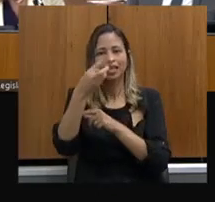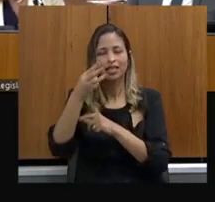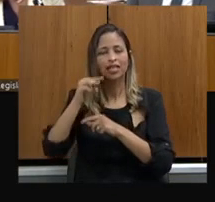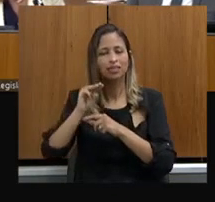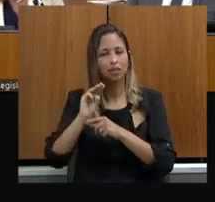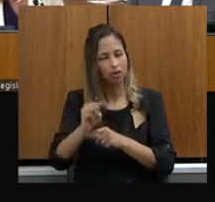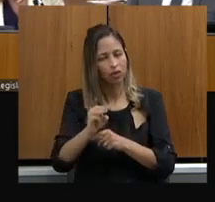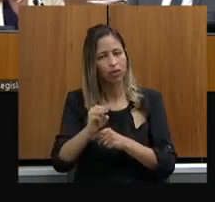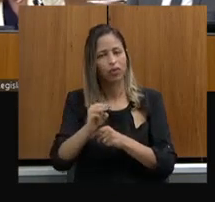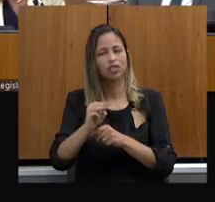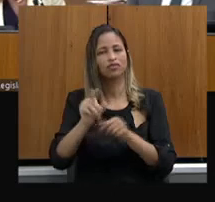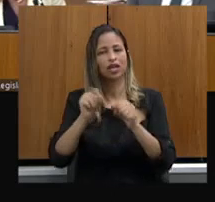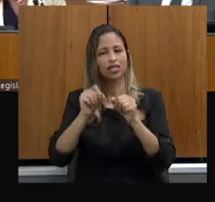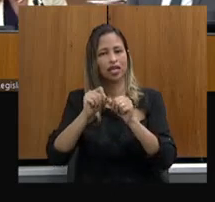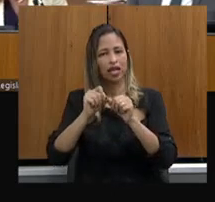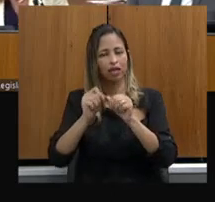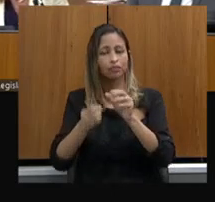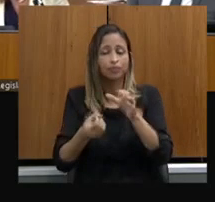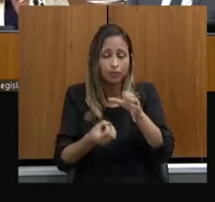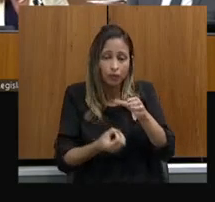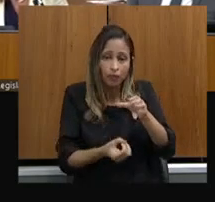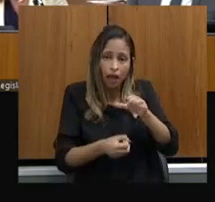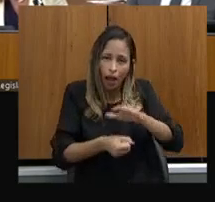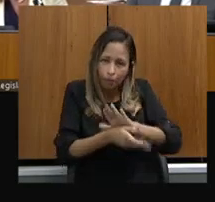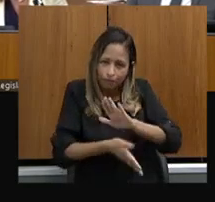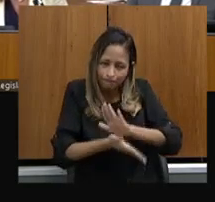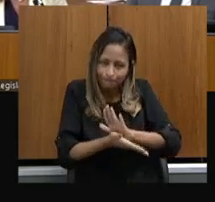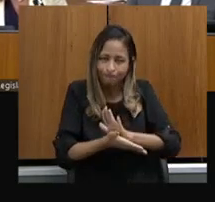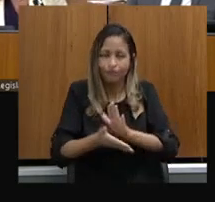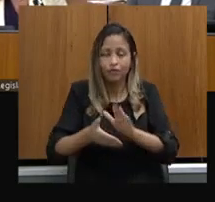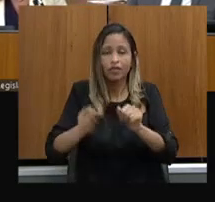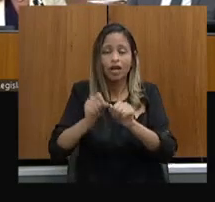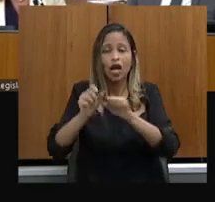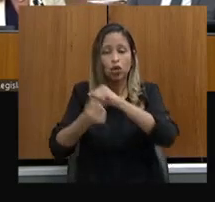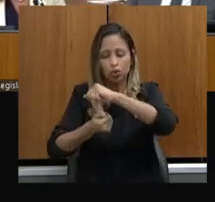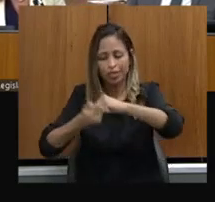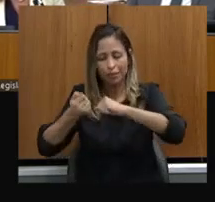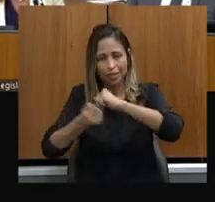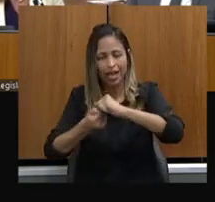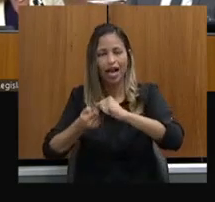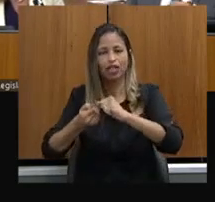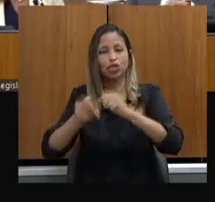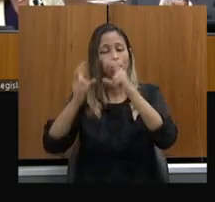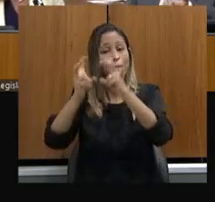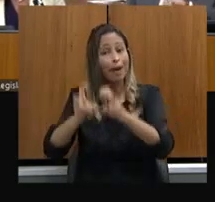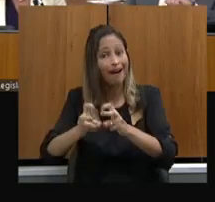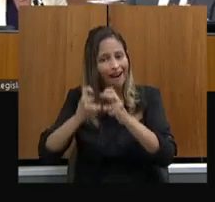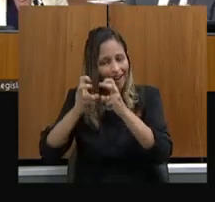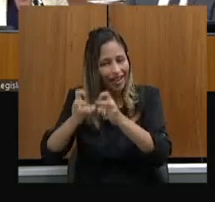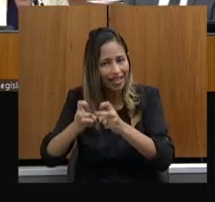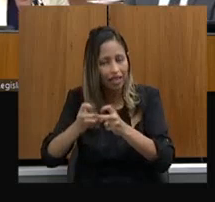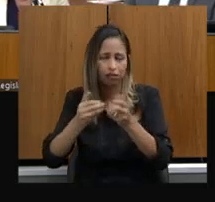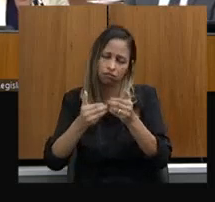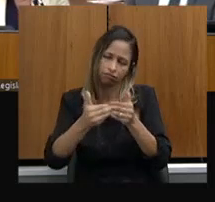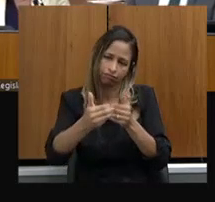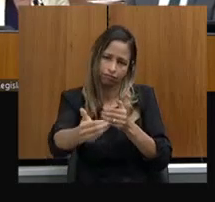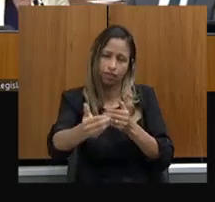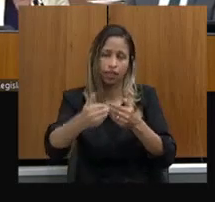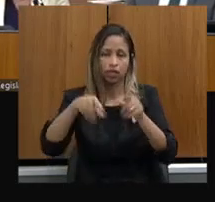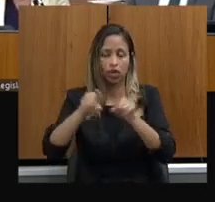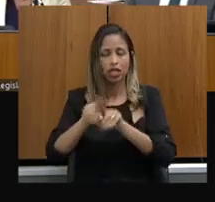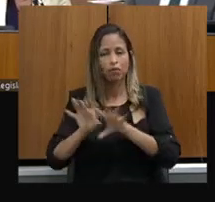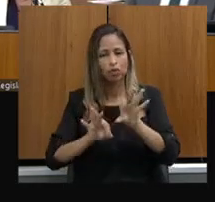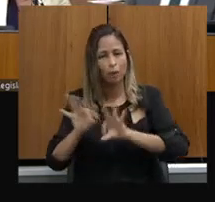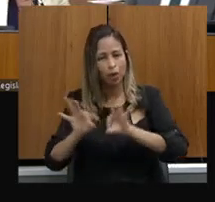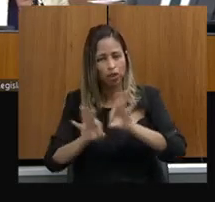que vão servir para a criação de um fundo que vai da sustentabilidade financeira do Parque no longo prazo nós temos